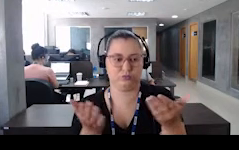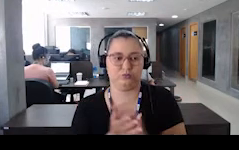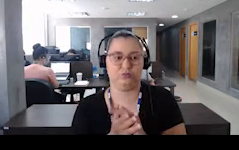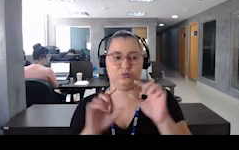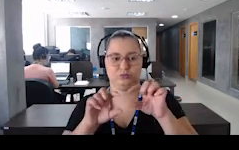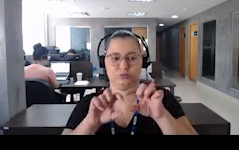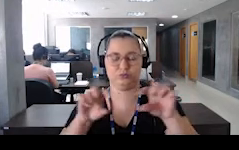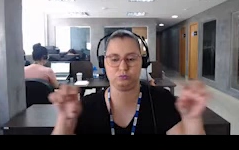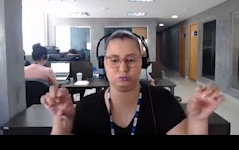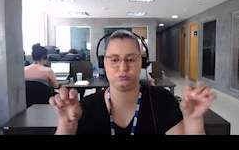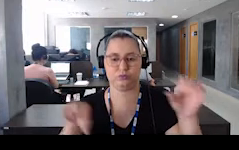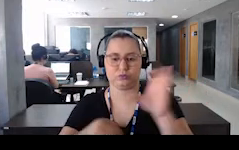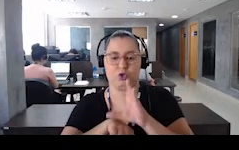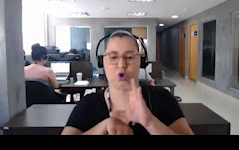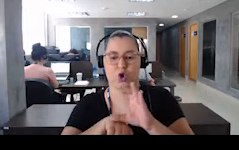Cabo de alumínio,